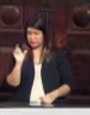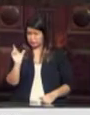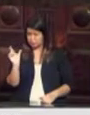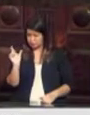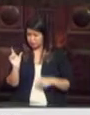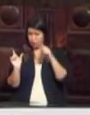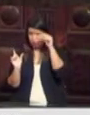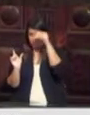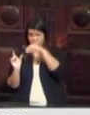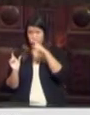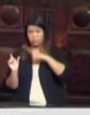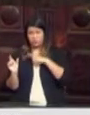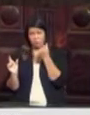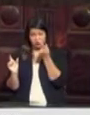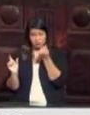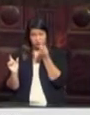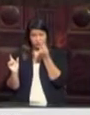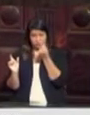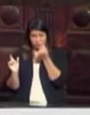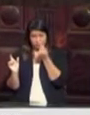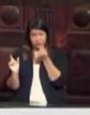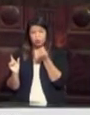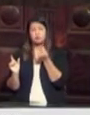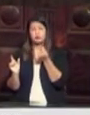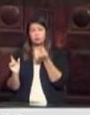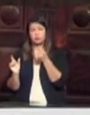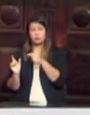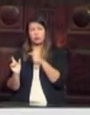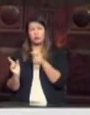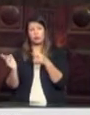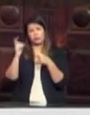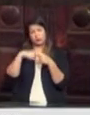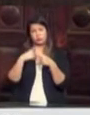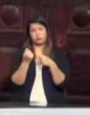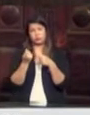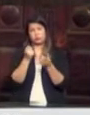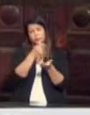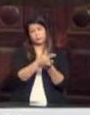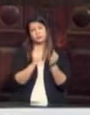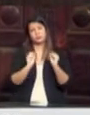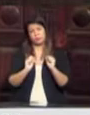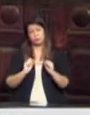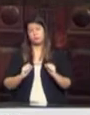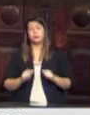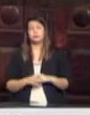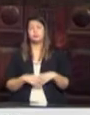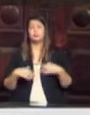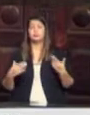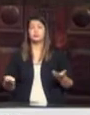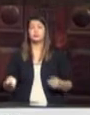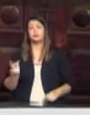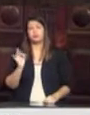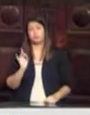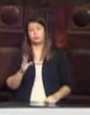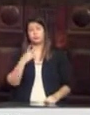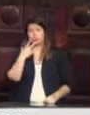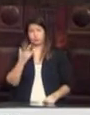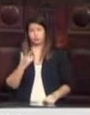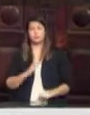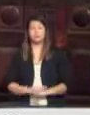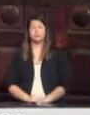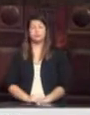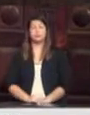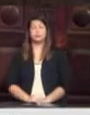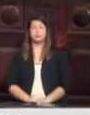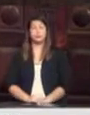por qualquer motivo, somente será efetuado após a comprovada quitação do crédito. Então, essa era a redação original. Bom,